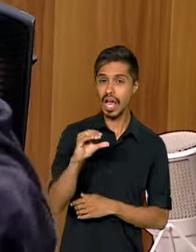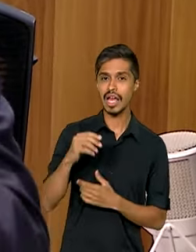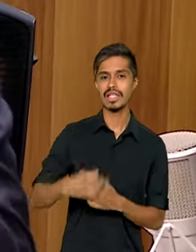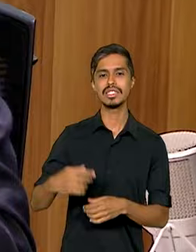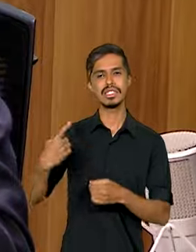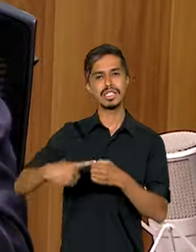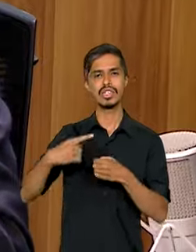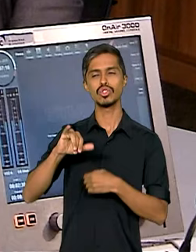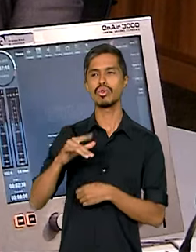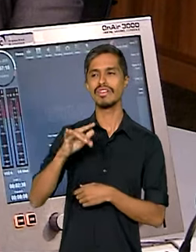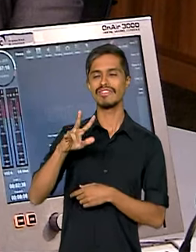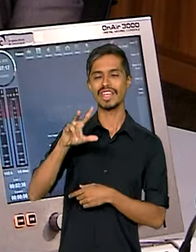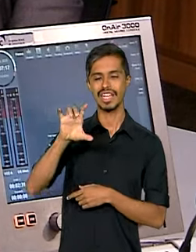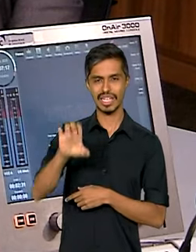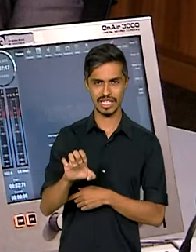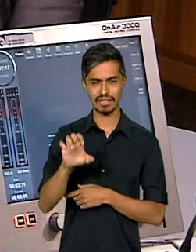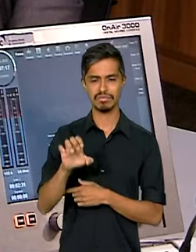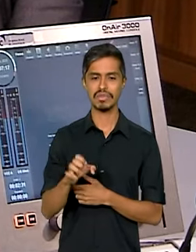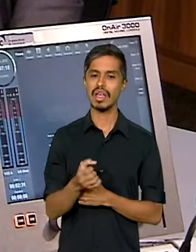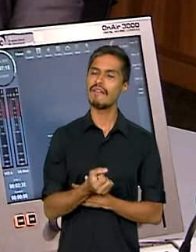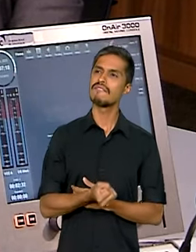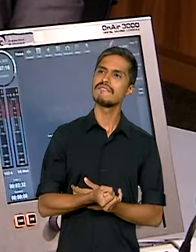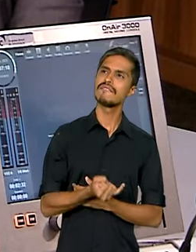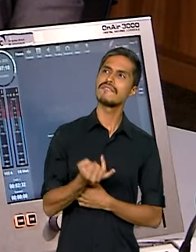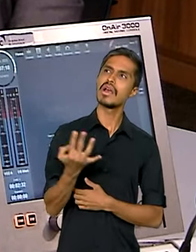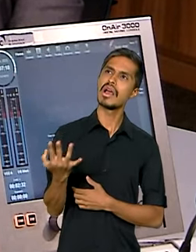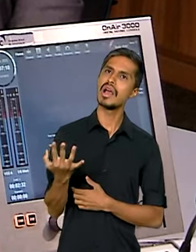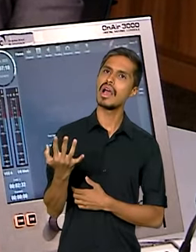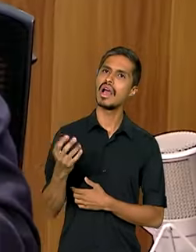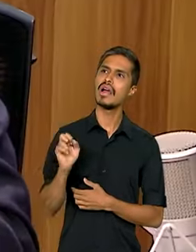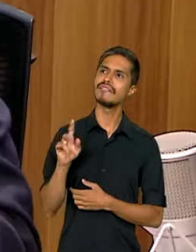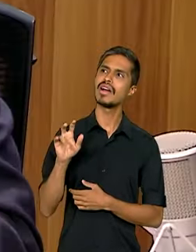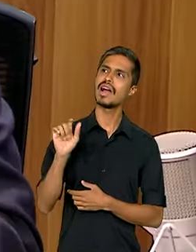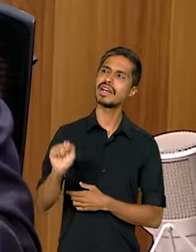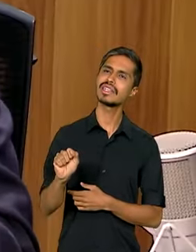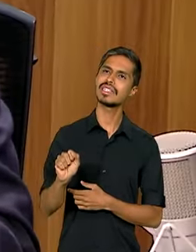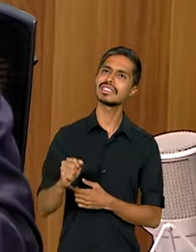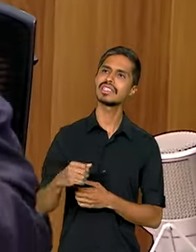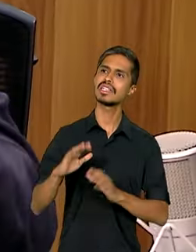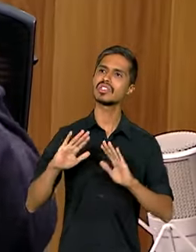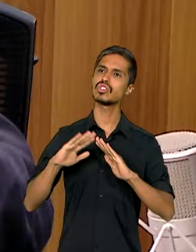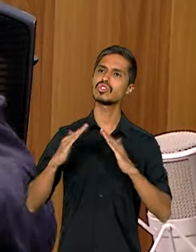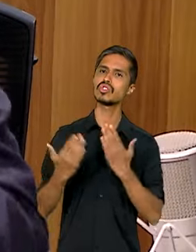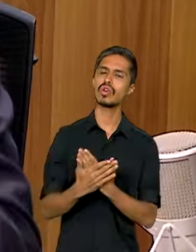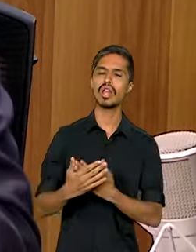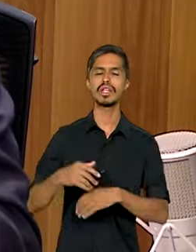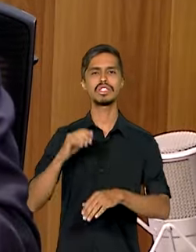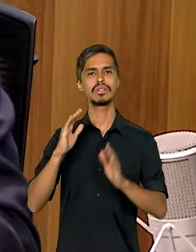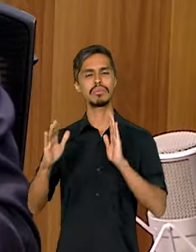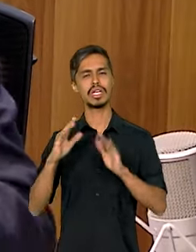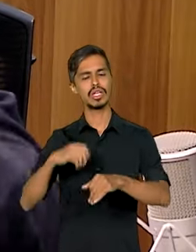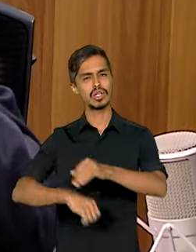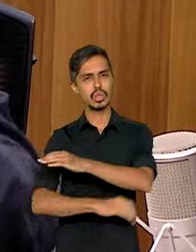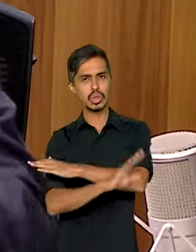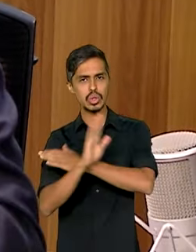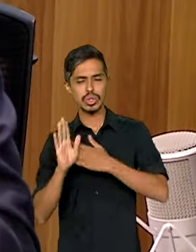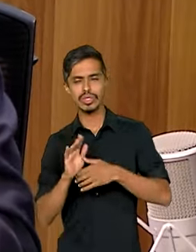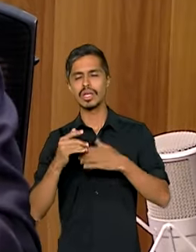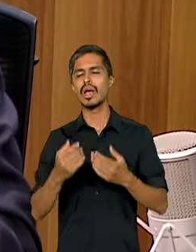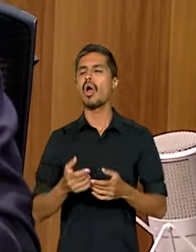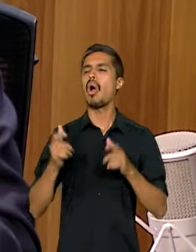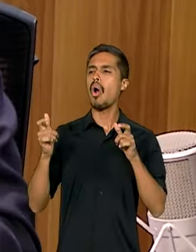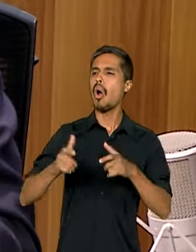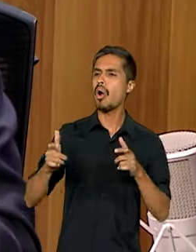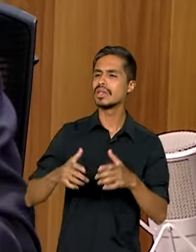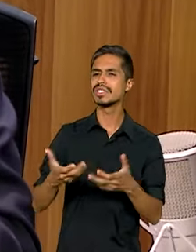de Joinville tantas eh vagas das escolas de tempo integral Quero saber qual é a escola que vai funcionar onde é que essas